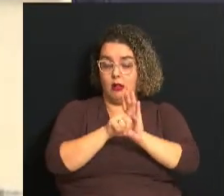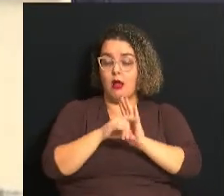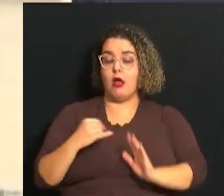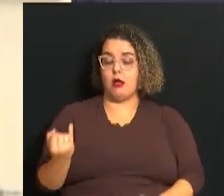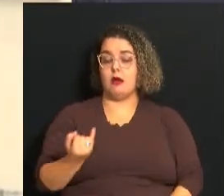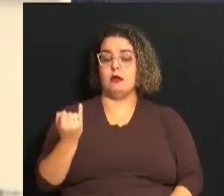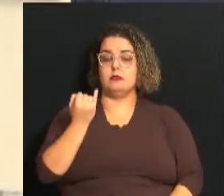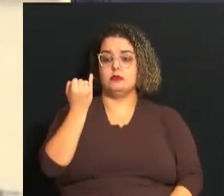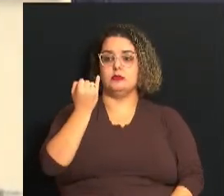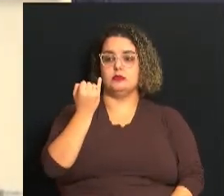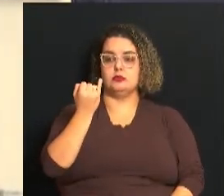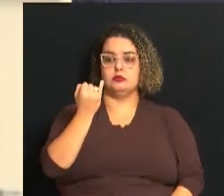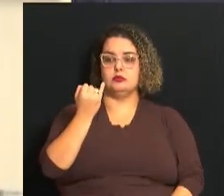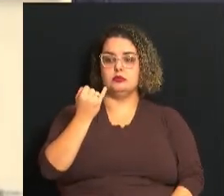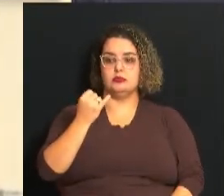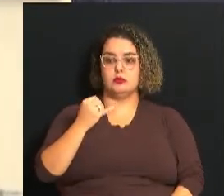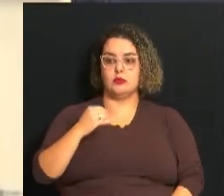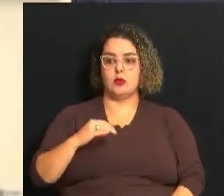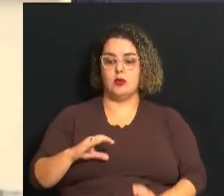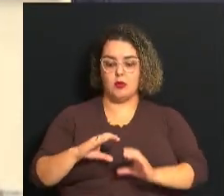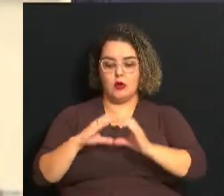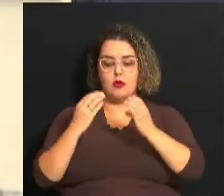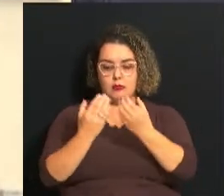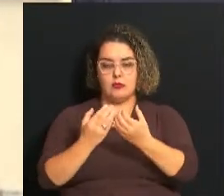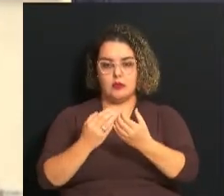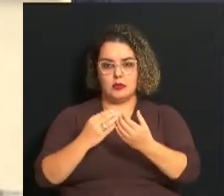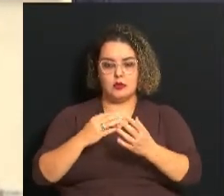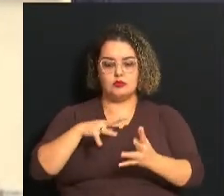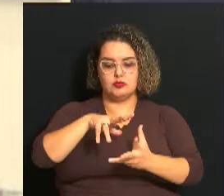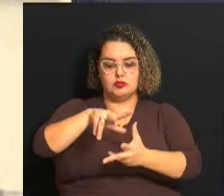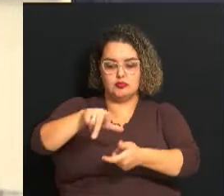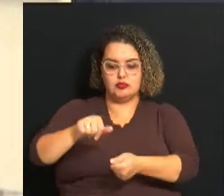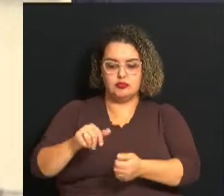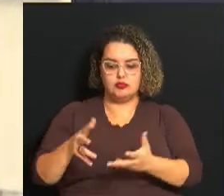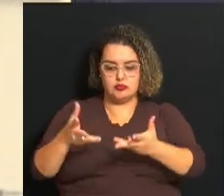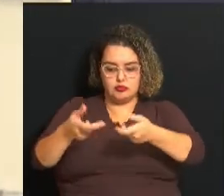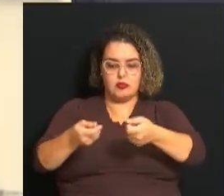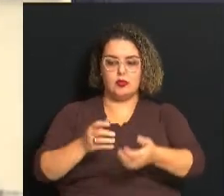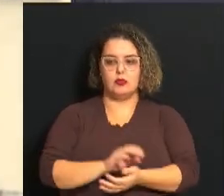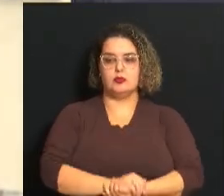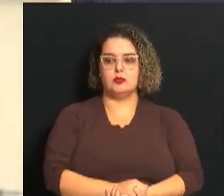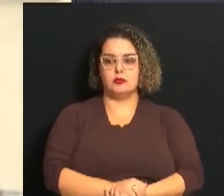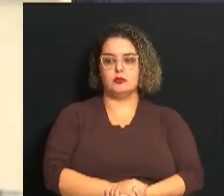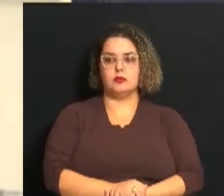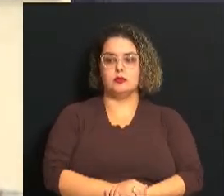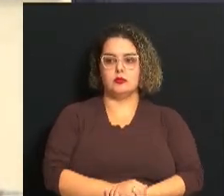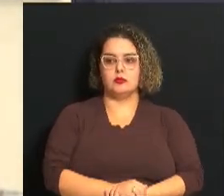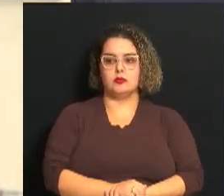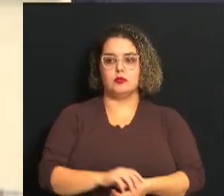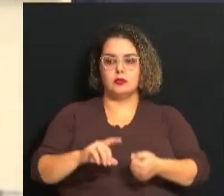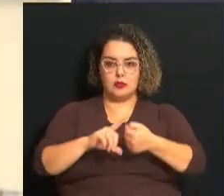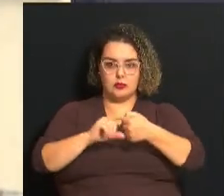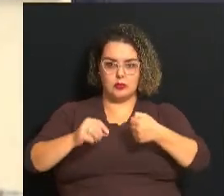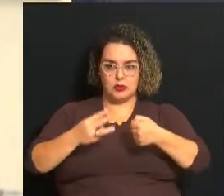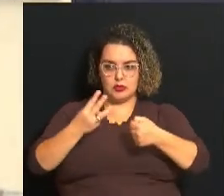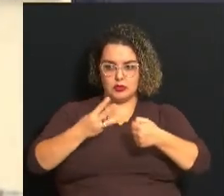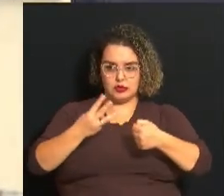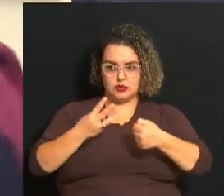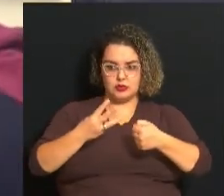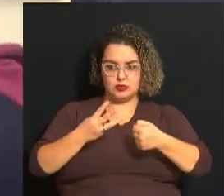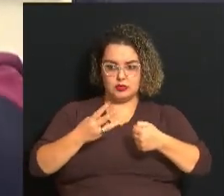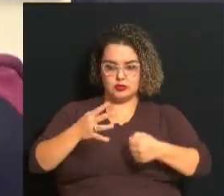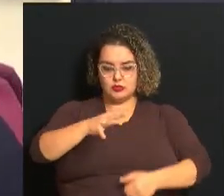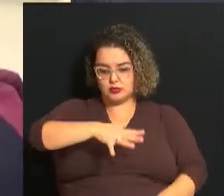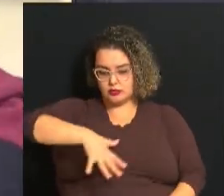convenção internacional Eu só vou colocar aqui para iniciar o debate é o que diz o Artigo terceiro né do